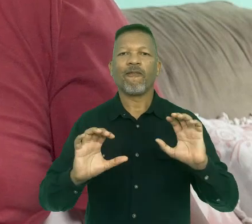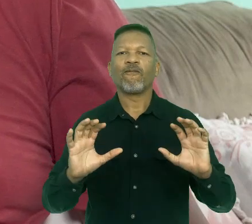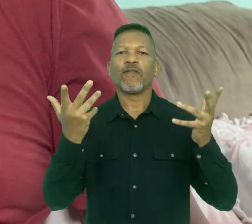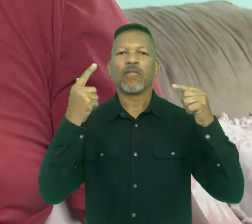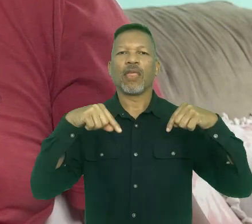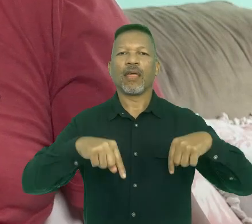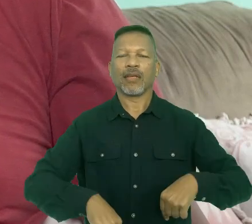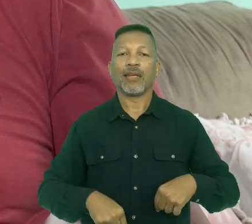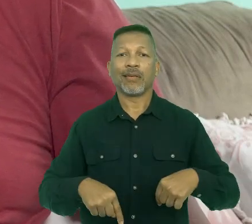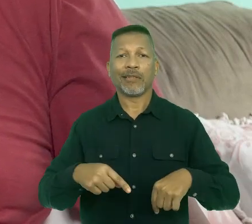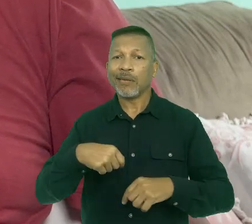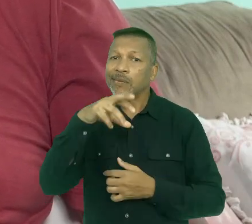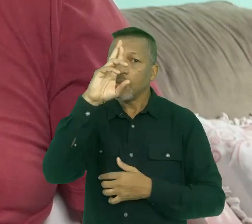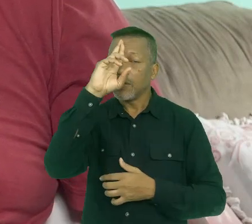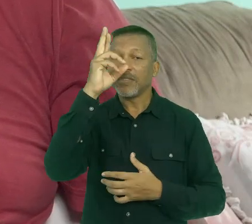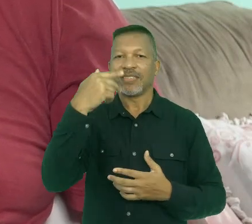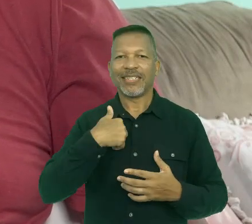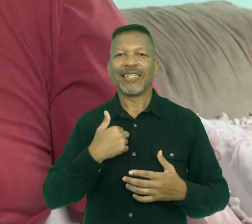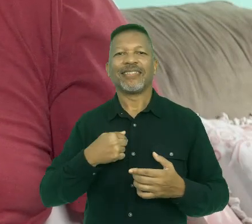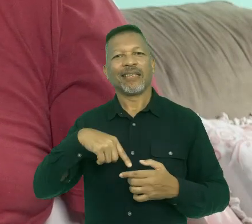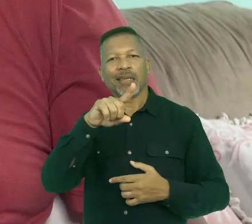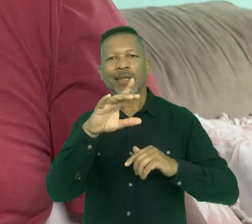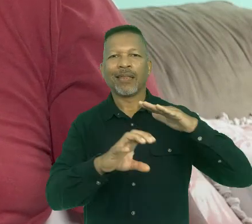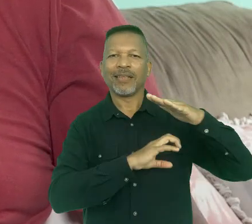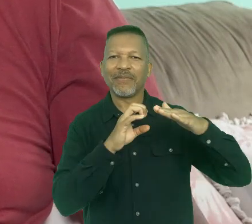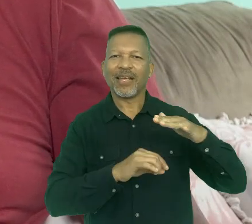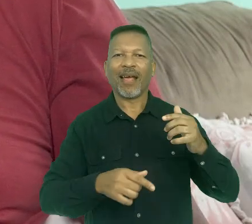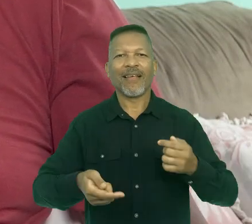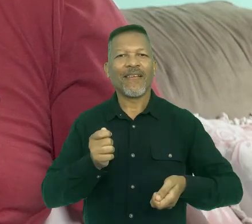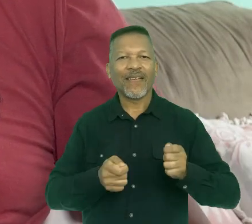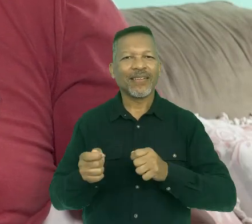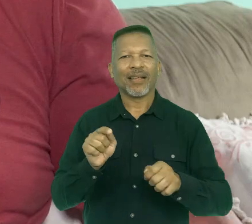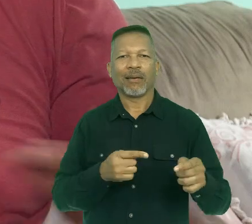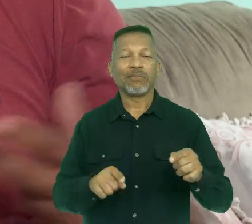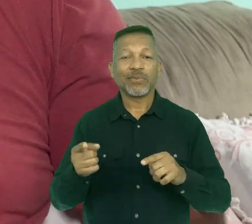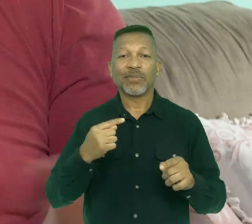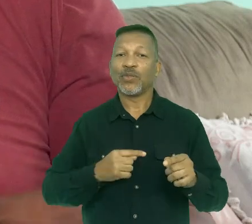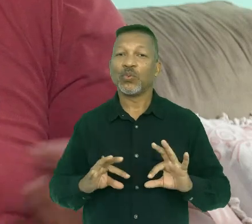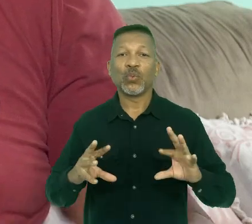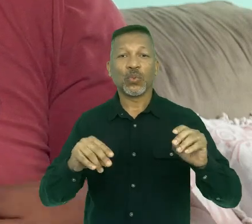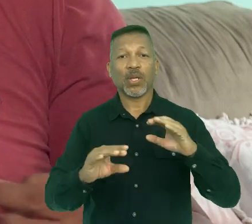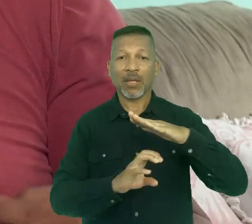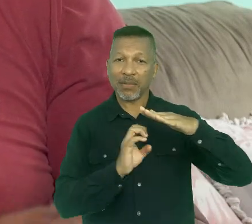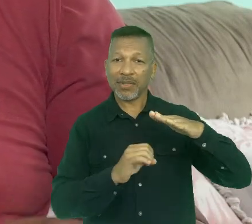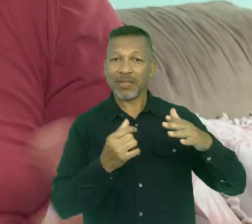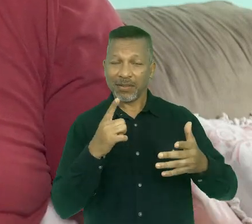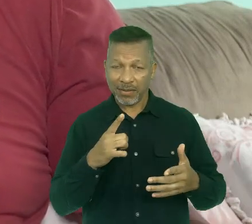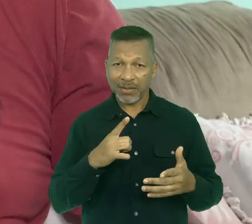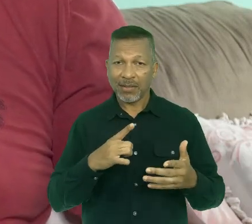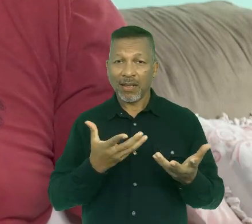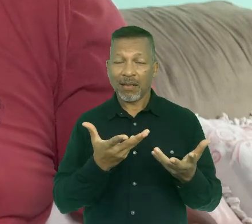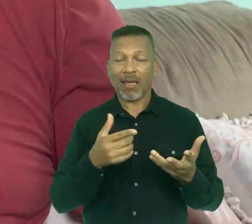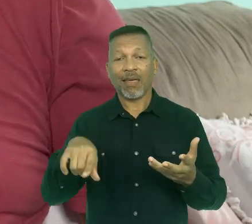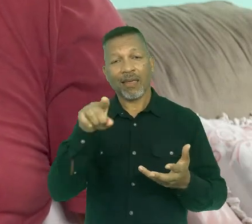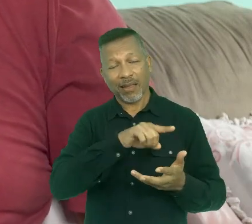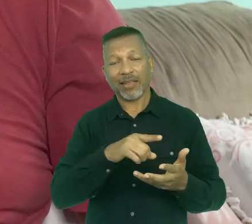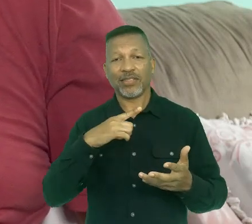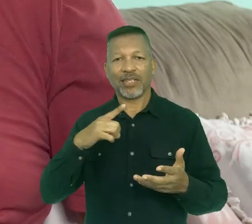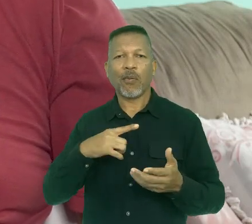eventos, na hora do almoço você tocava nas empresas, tudo que a empresa queria fazer, qualquer evento que ela queria fazer, tinha que pôr música ao